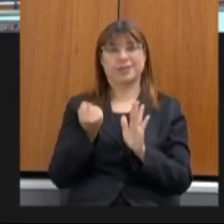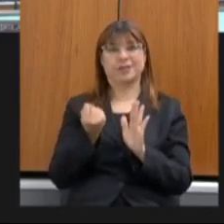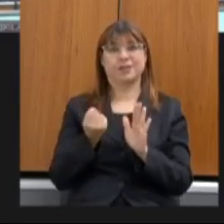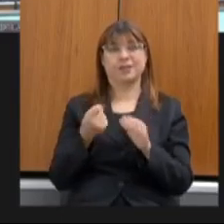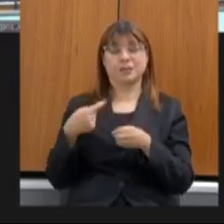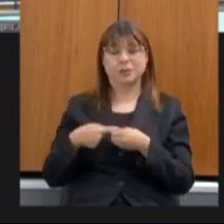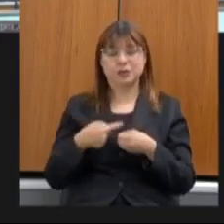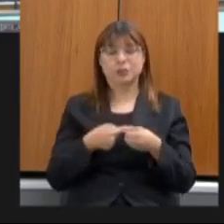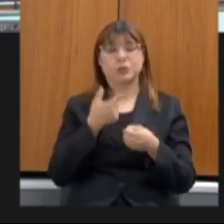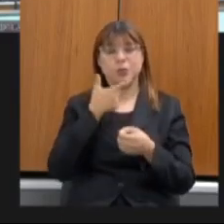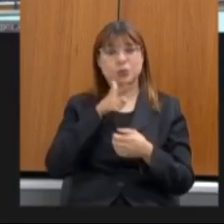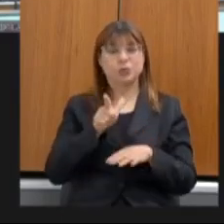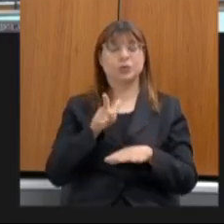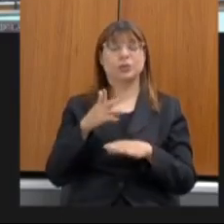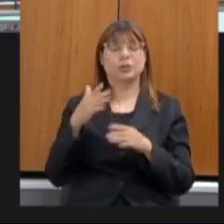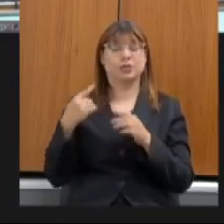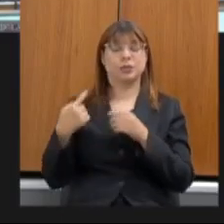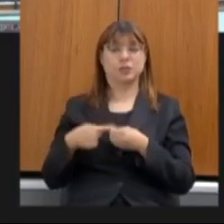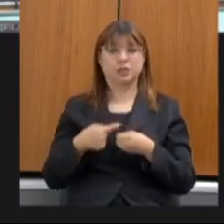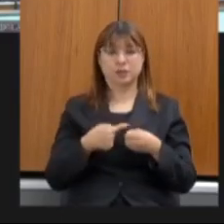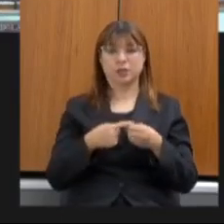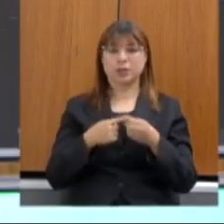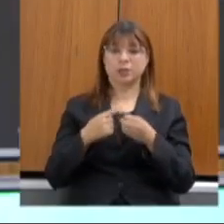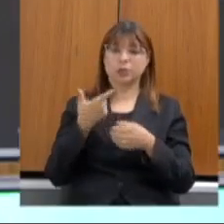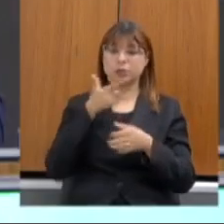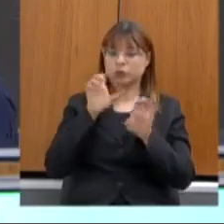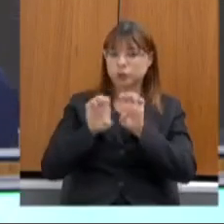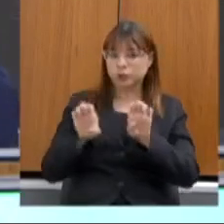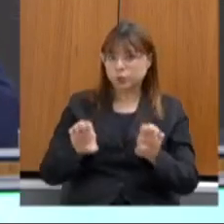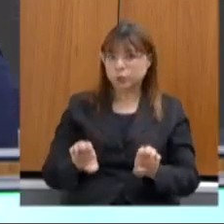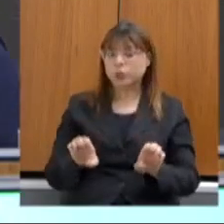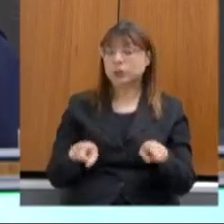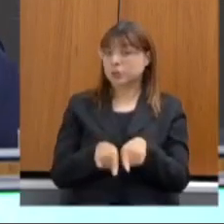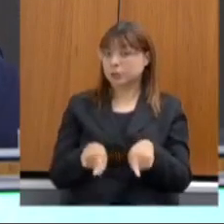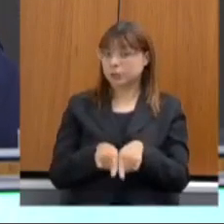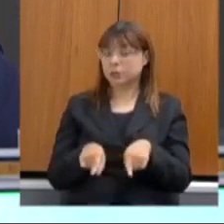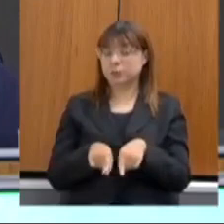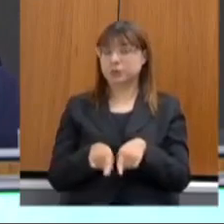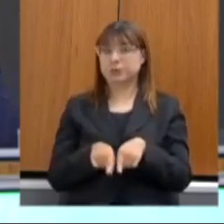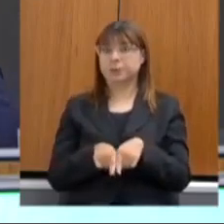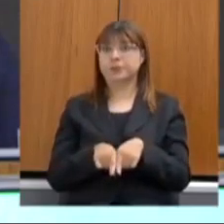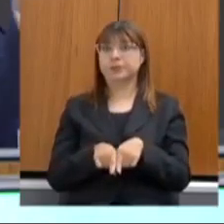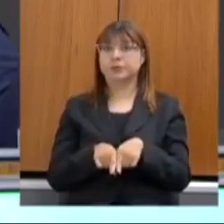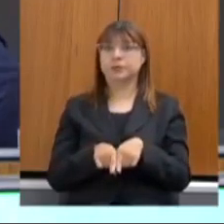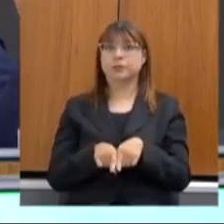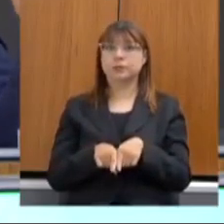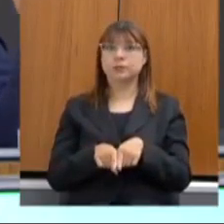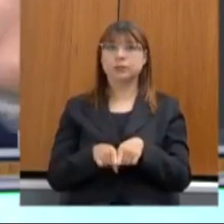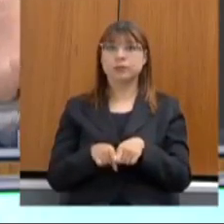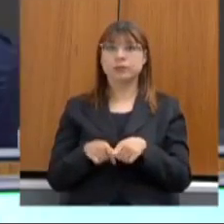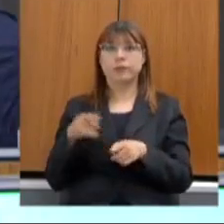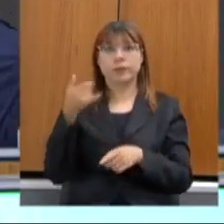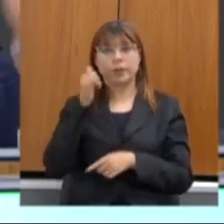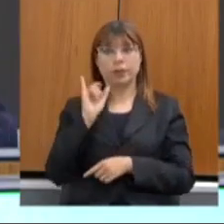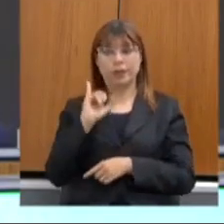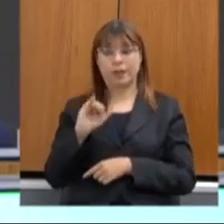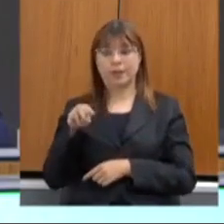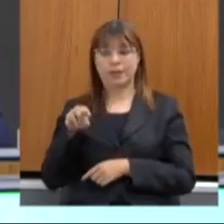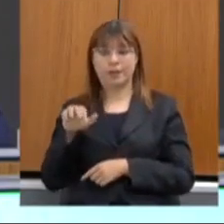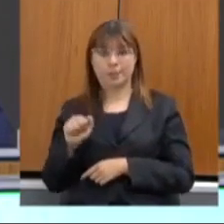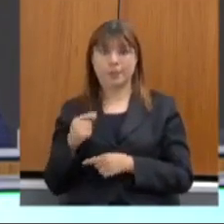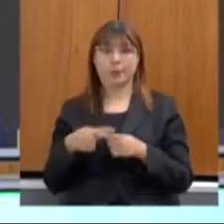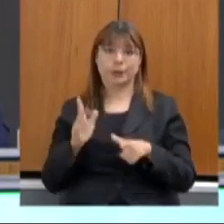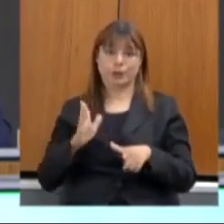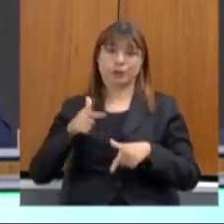municípios podemos estruturar e Cícero de inspeção Municipal e é é é desafogar o imo aí com a grande demanda